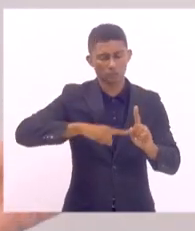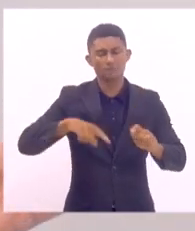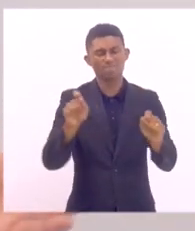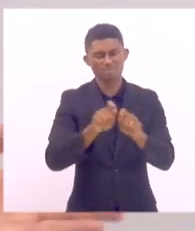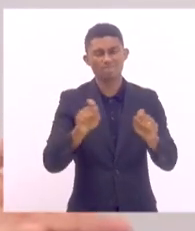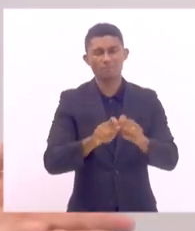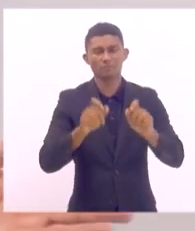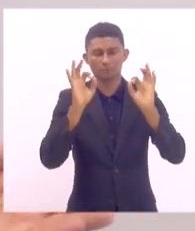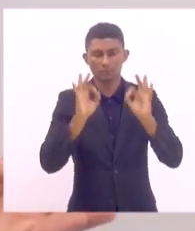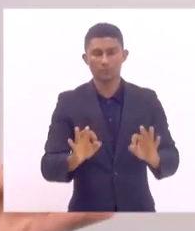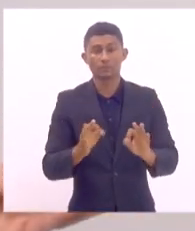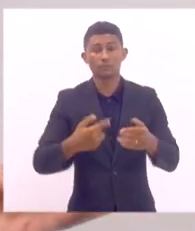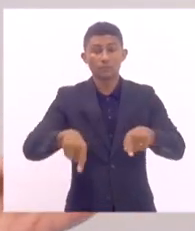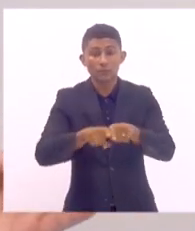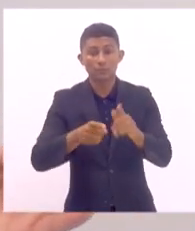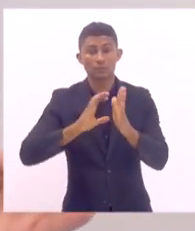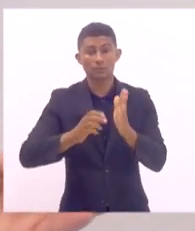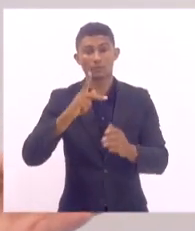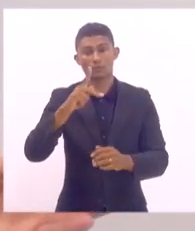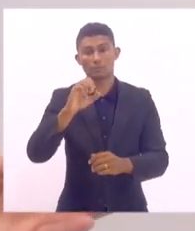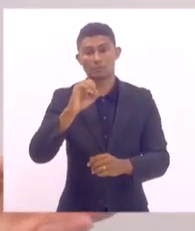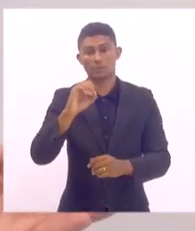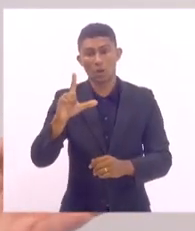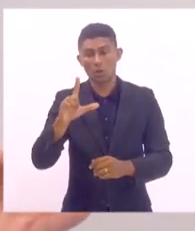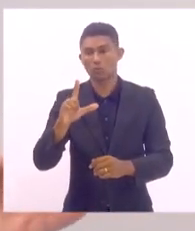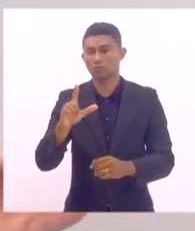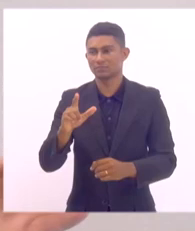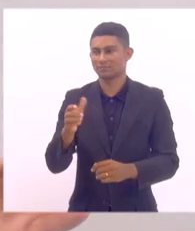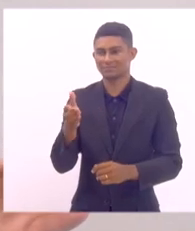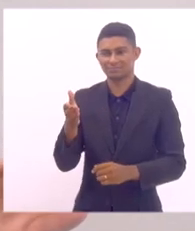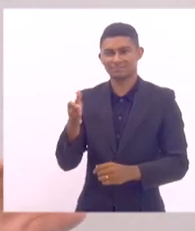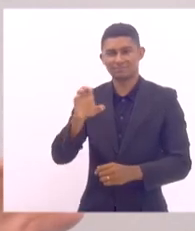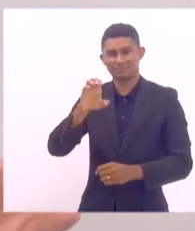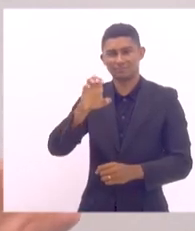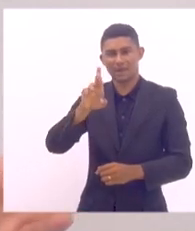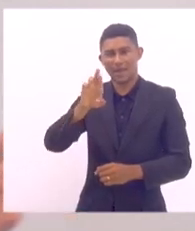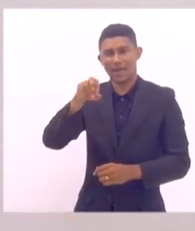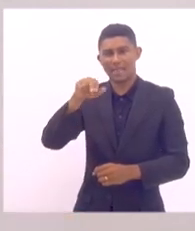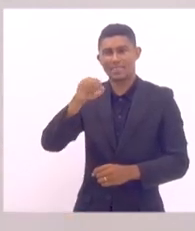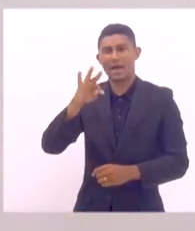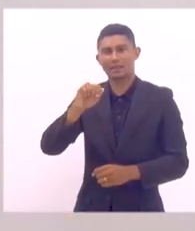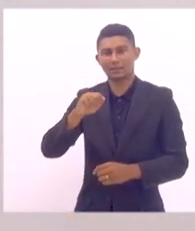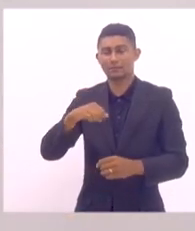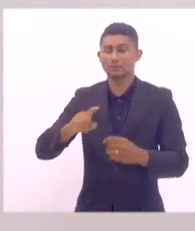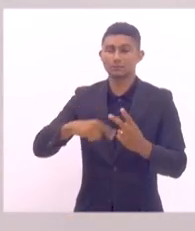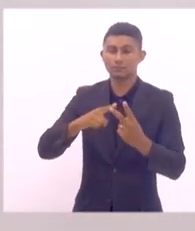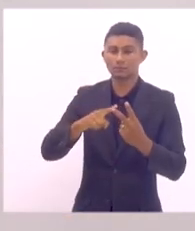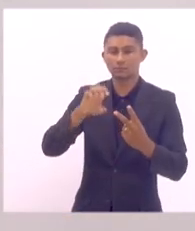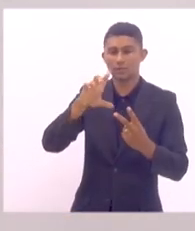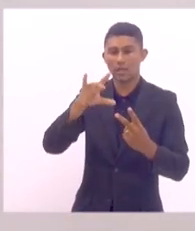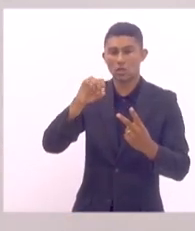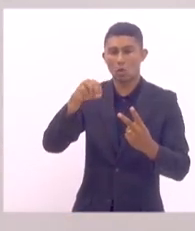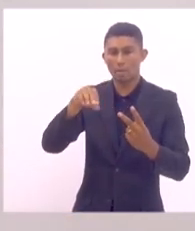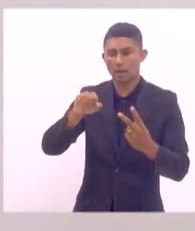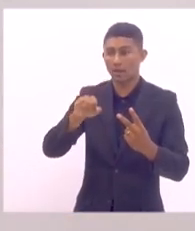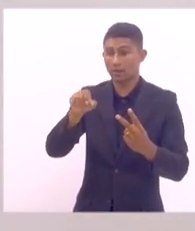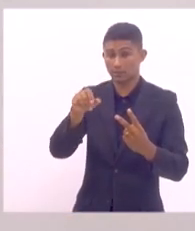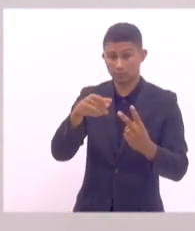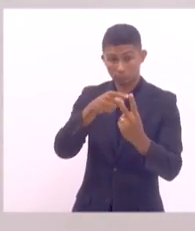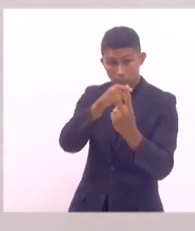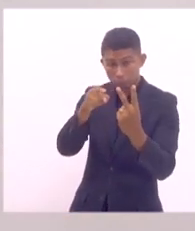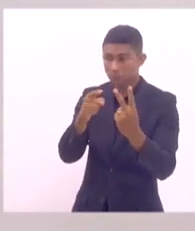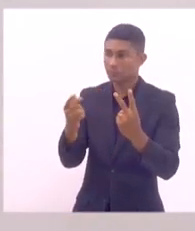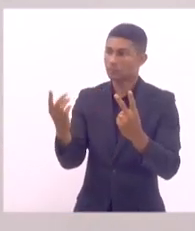O pessoal me pediu, Eliomar com a Renata, duas semanas ou semana passada. E eu falei, não, porque a gente vai ter que fazer um acordo disso.